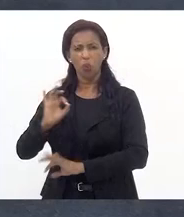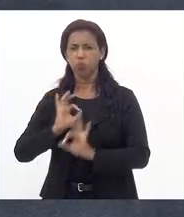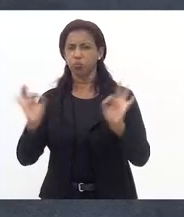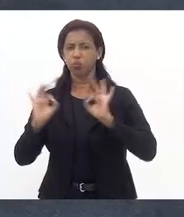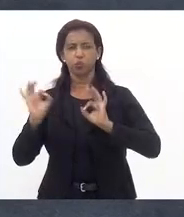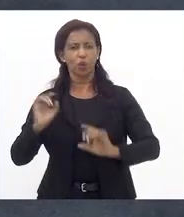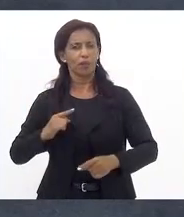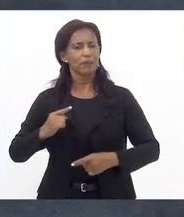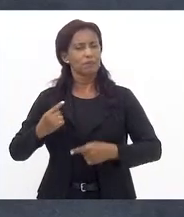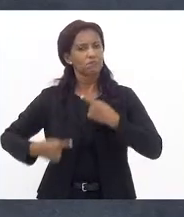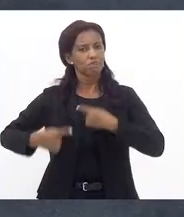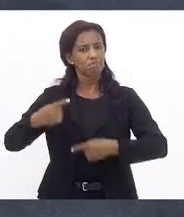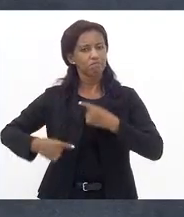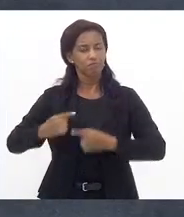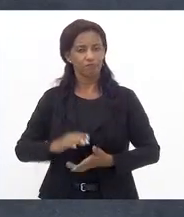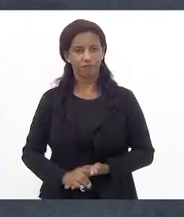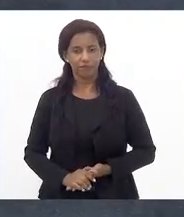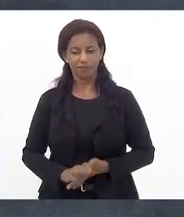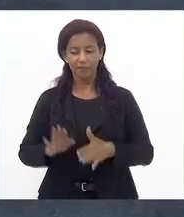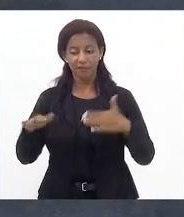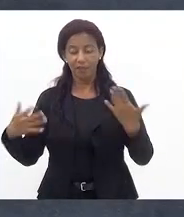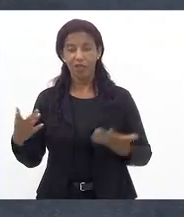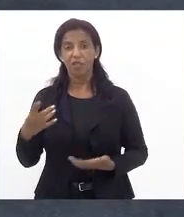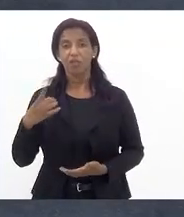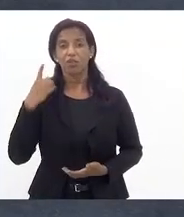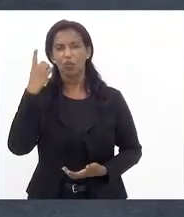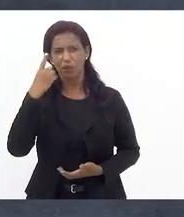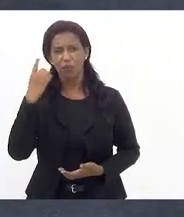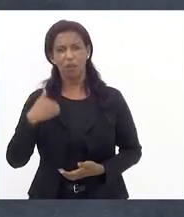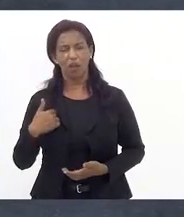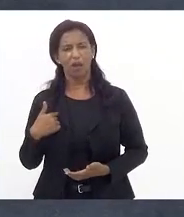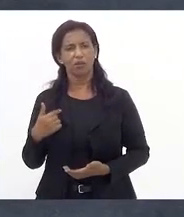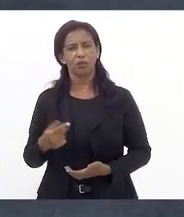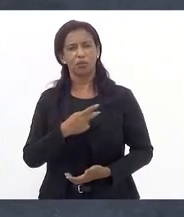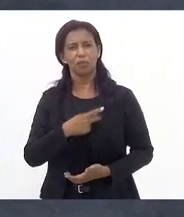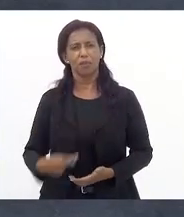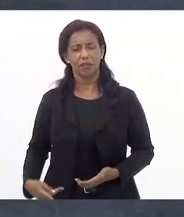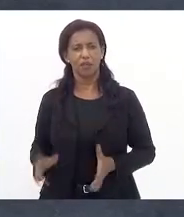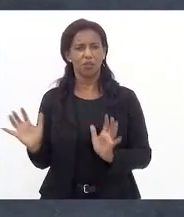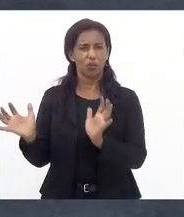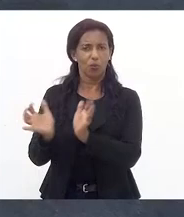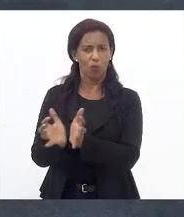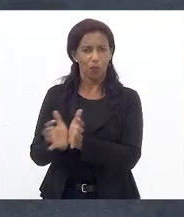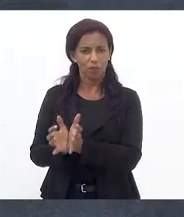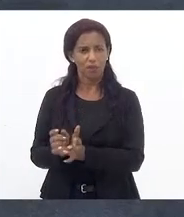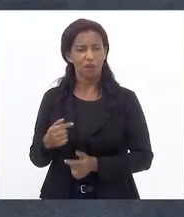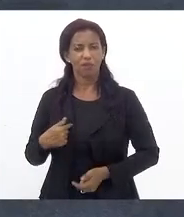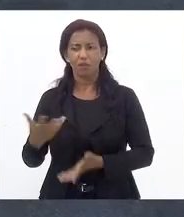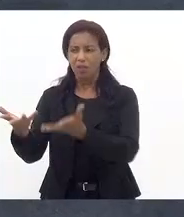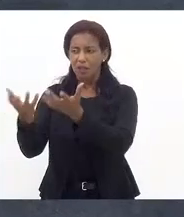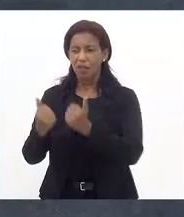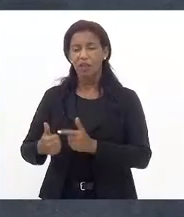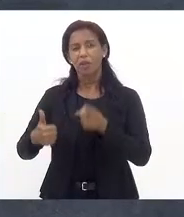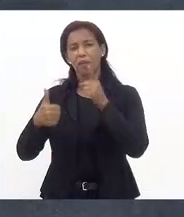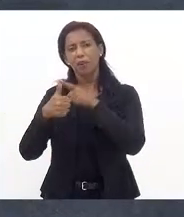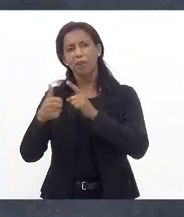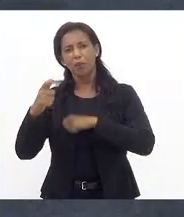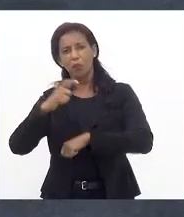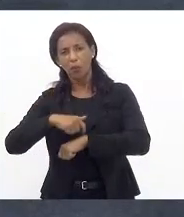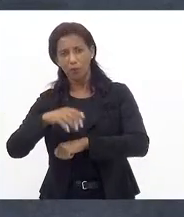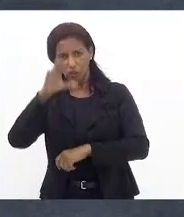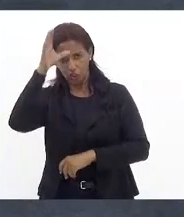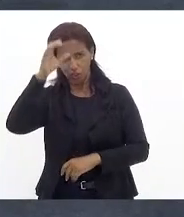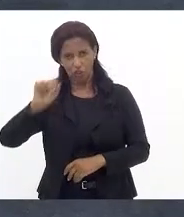discutia. Senhor deputado, eu sou presidente da Comissão de Servidores Públicos dessa casa. Eu tenho recebido desde o primeiro momento, deputada